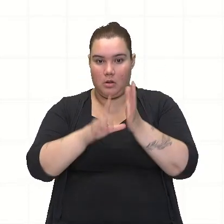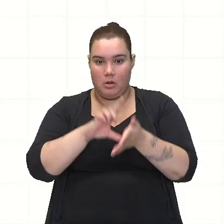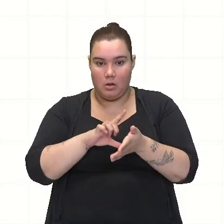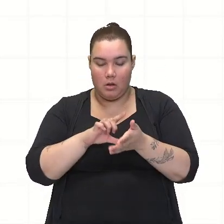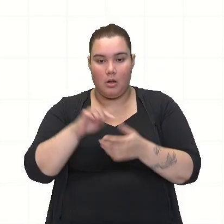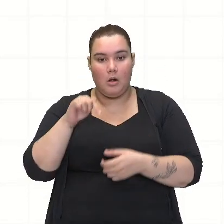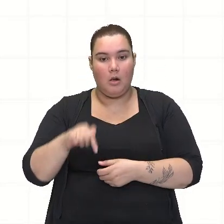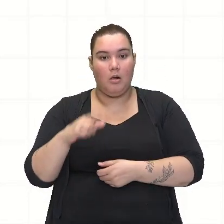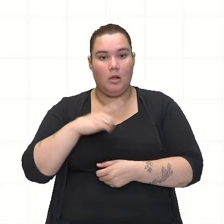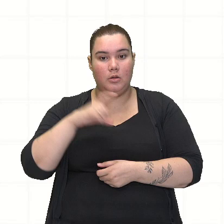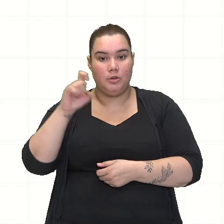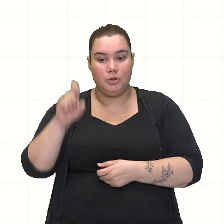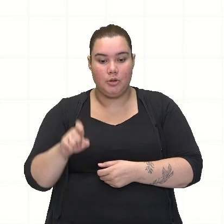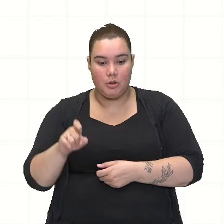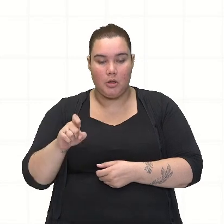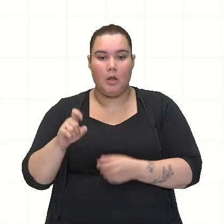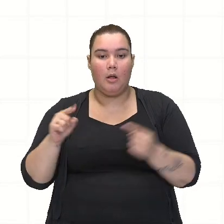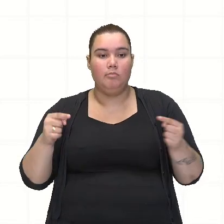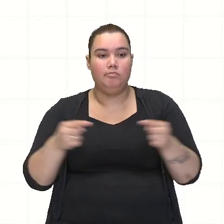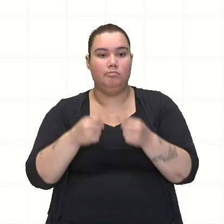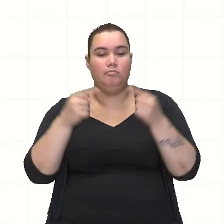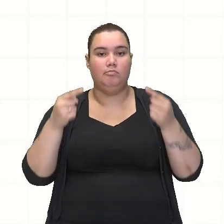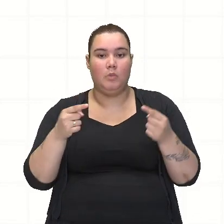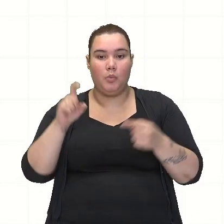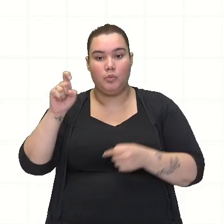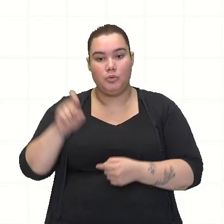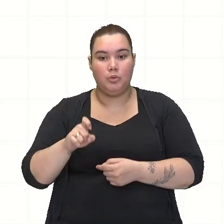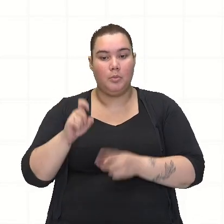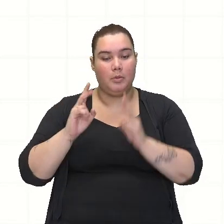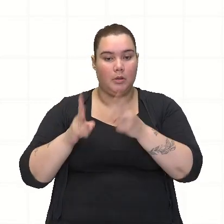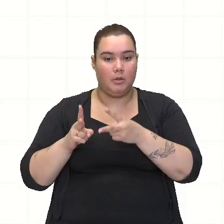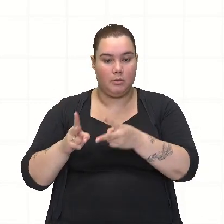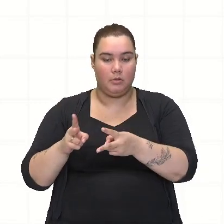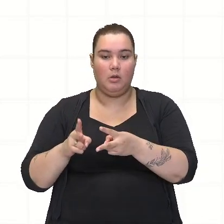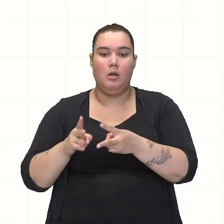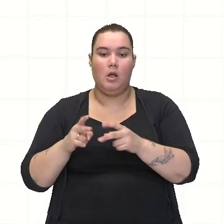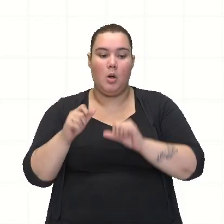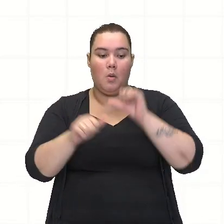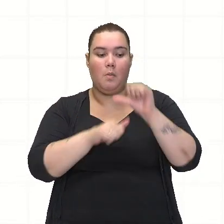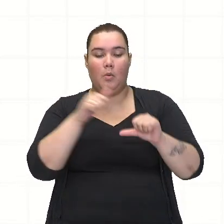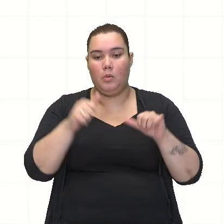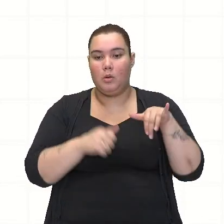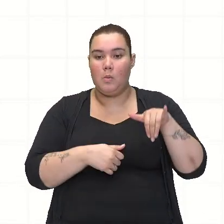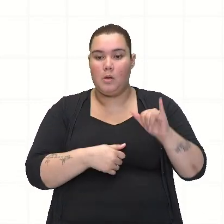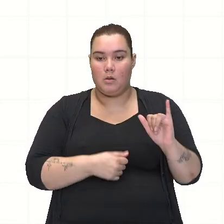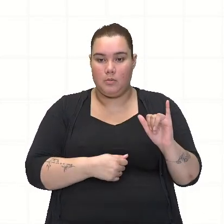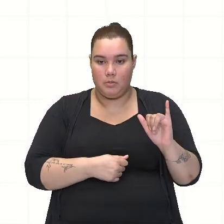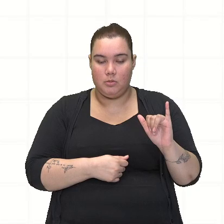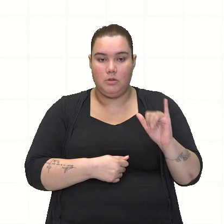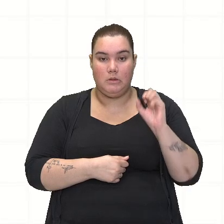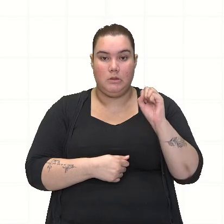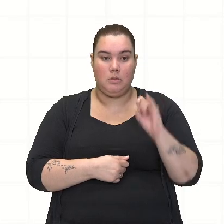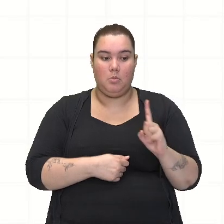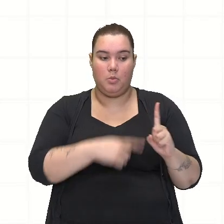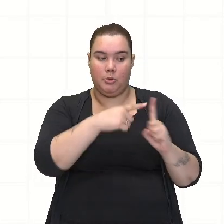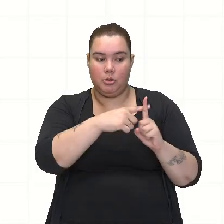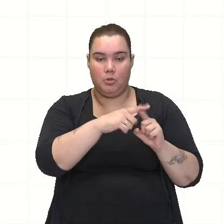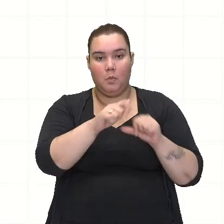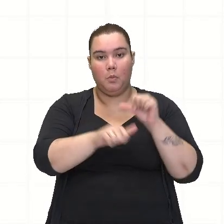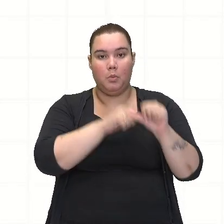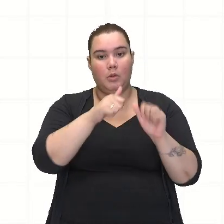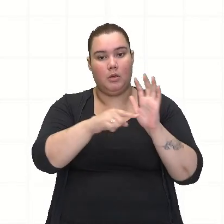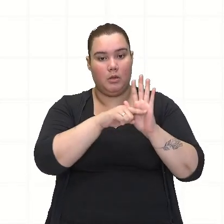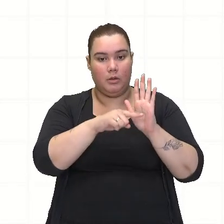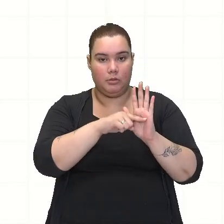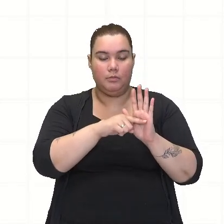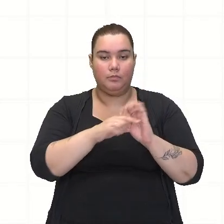em relação a X, mantém o X e inverte o Y, beleza? E aqui o